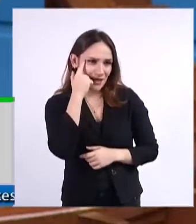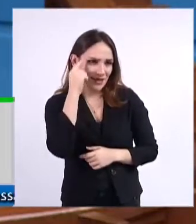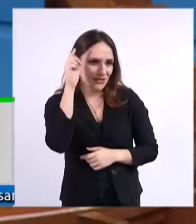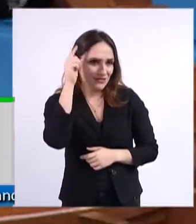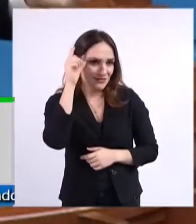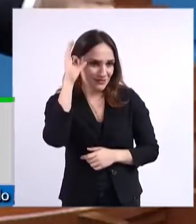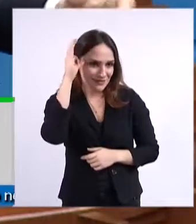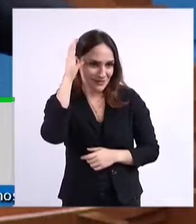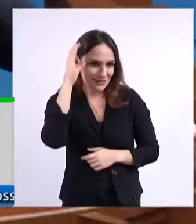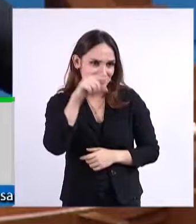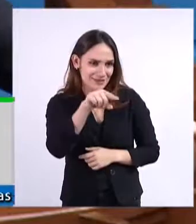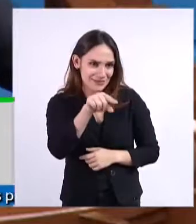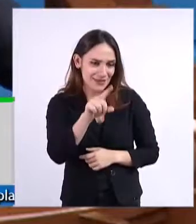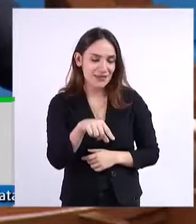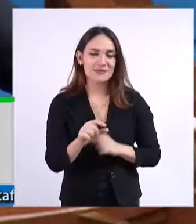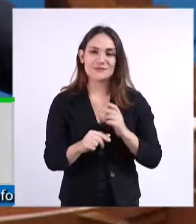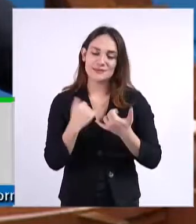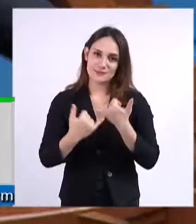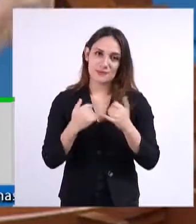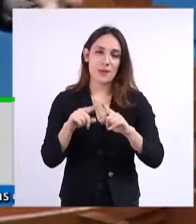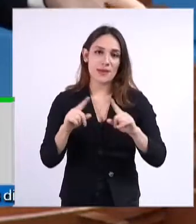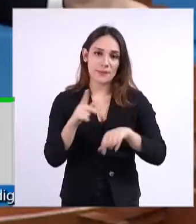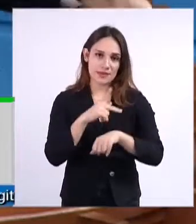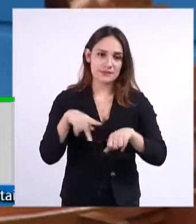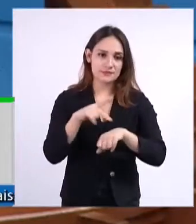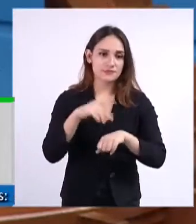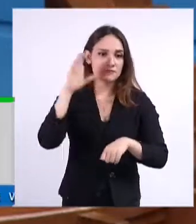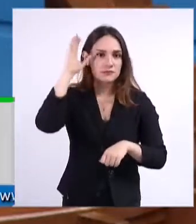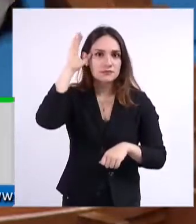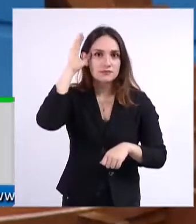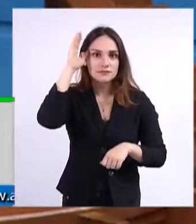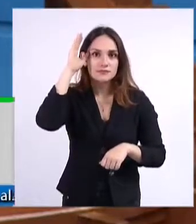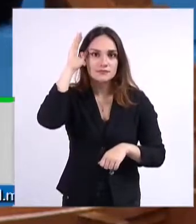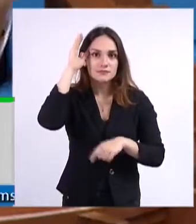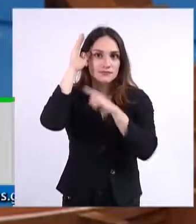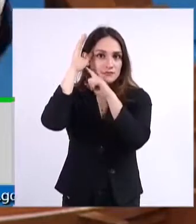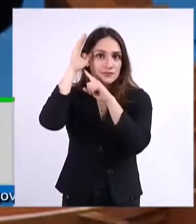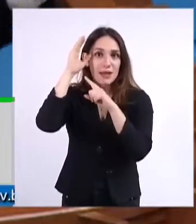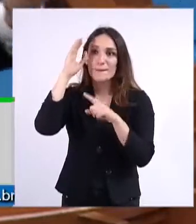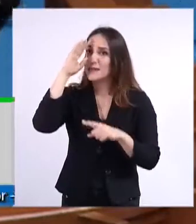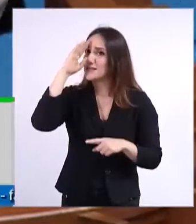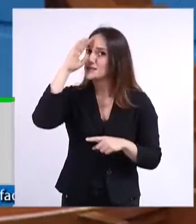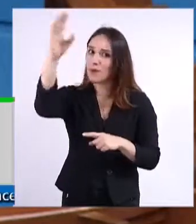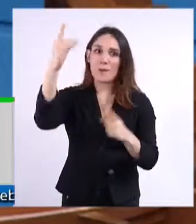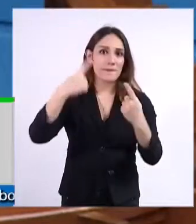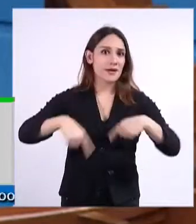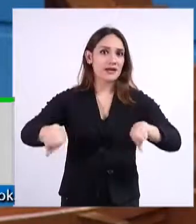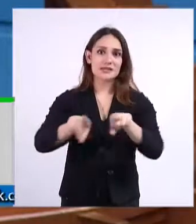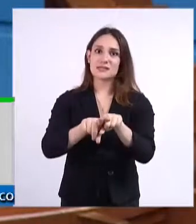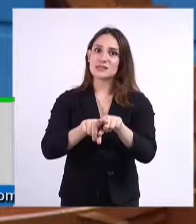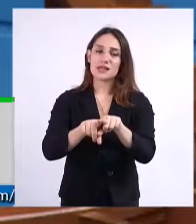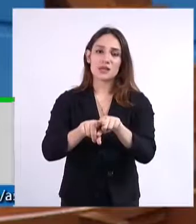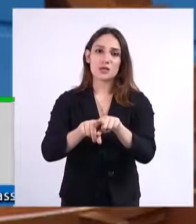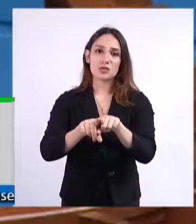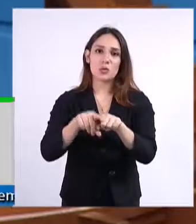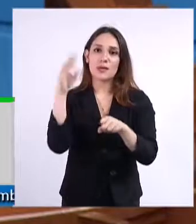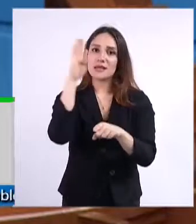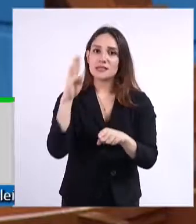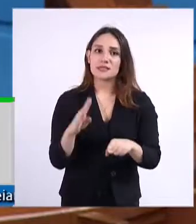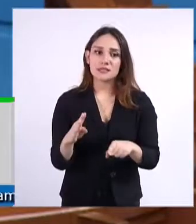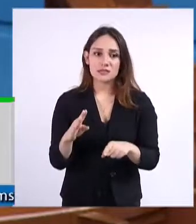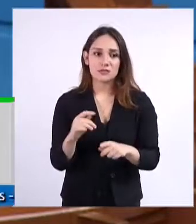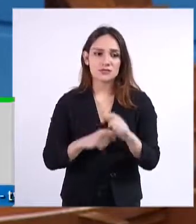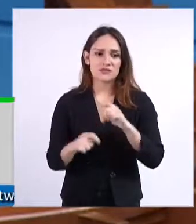A China, deputado Londres, o principal parceiro comercial do Brasil,